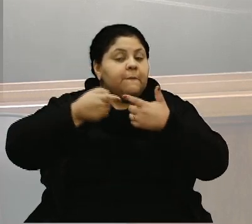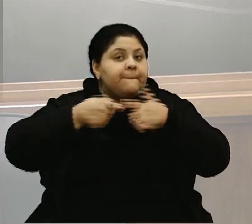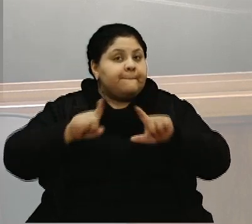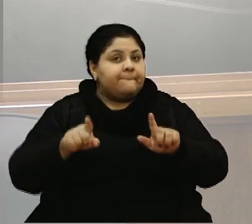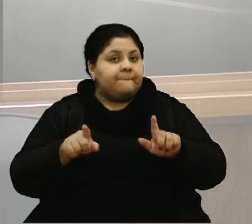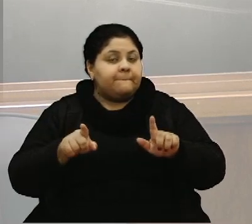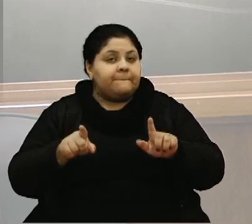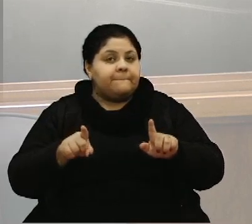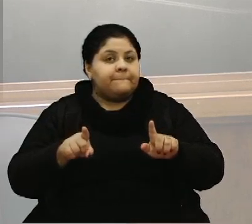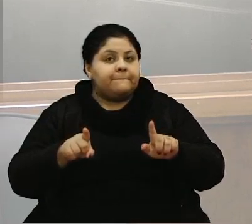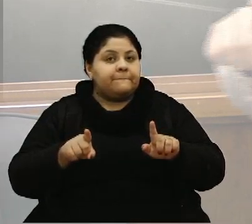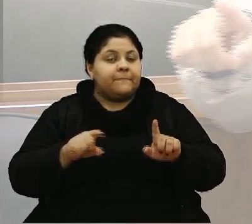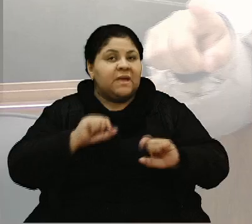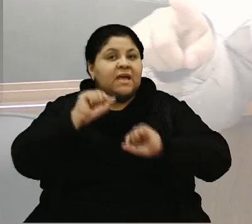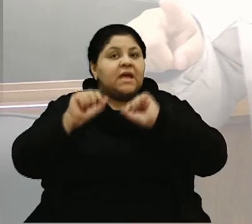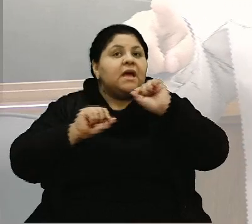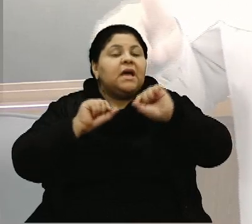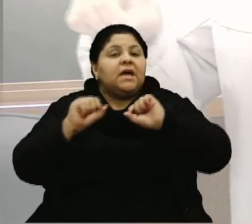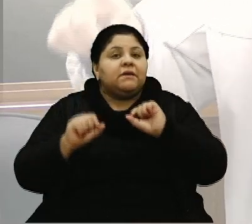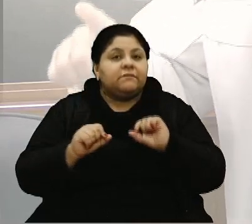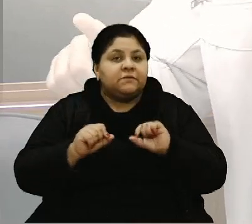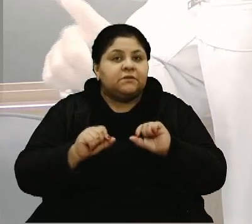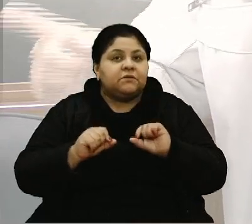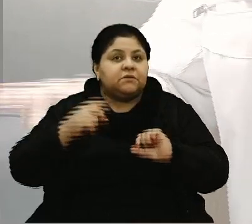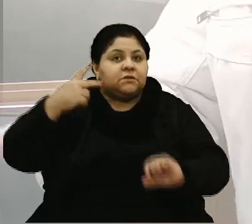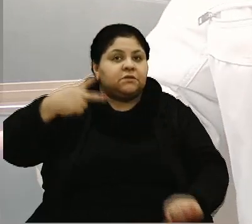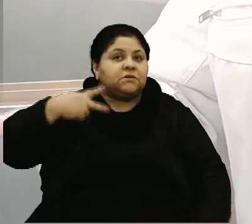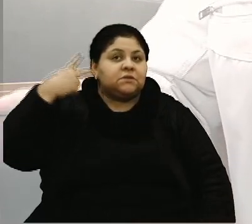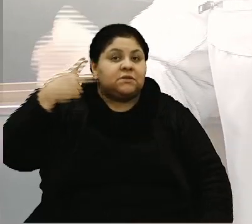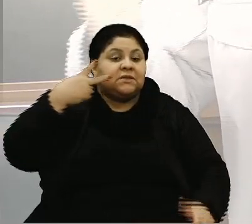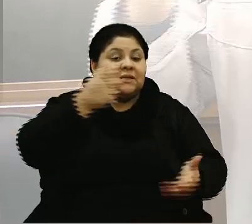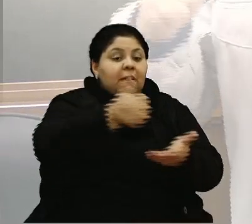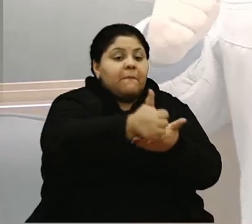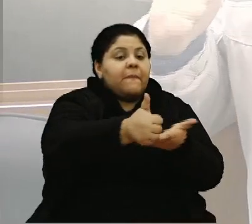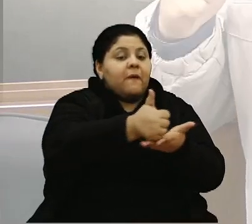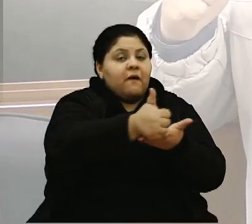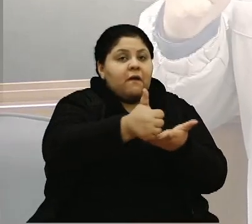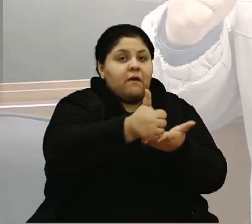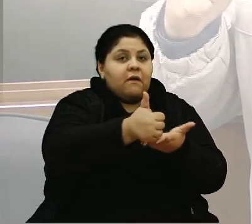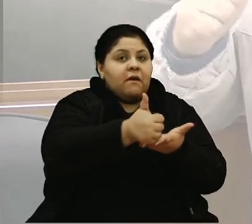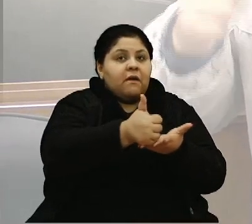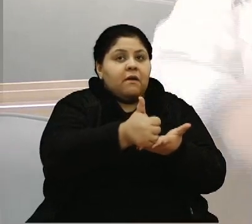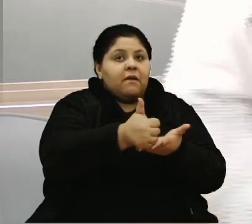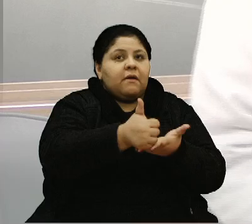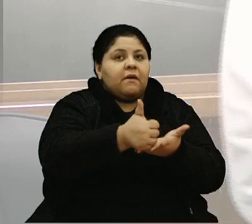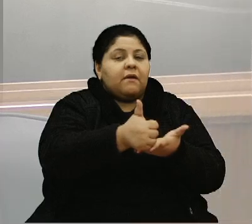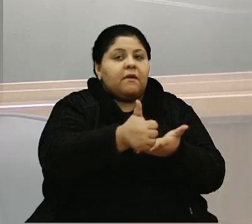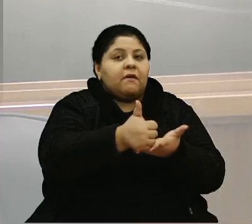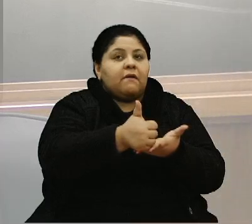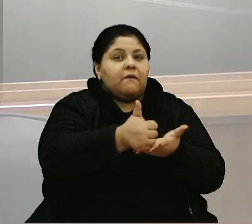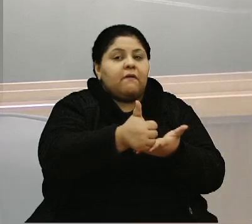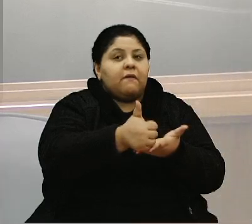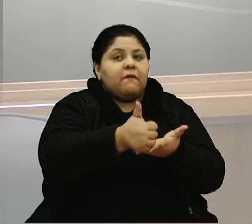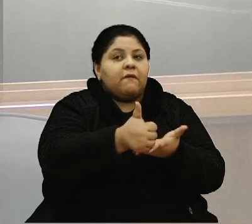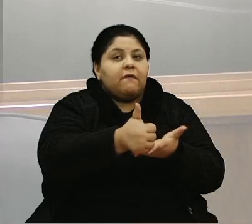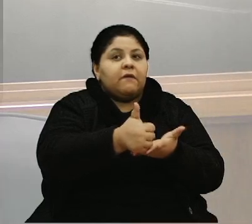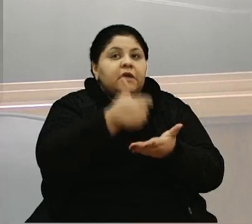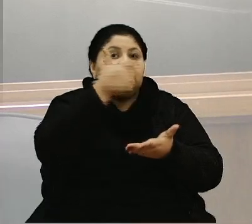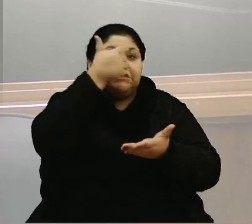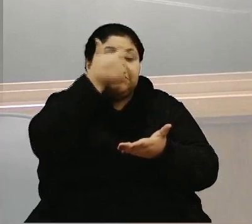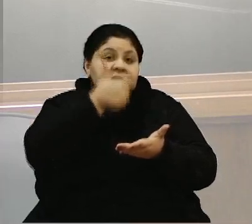Mas quem é vereador da base, se o chapéu serviu, use e